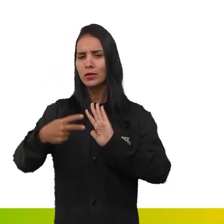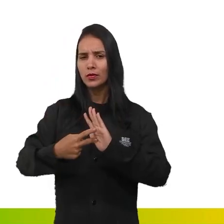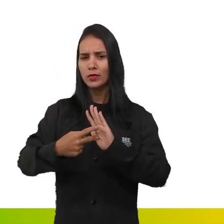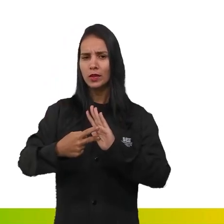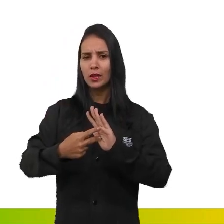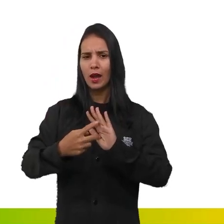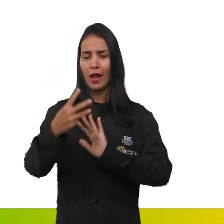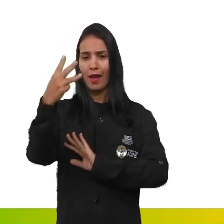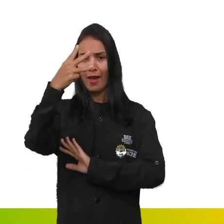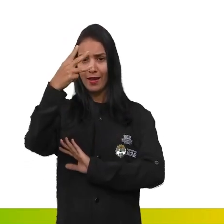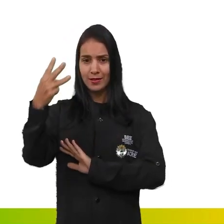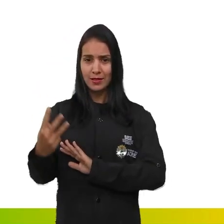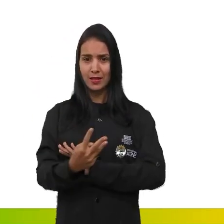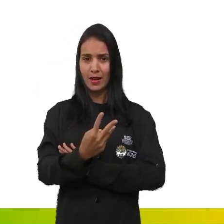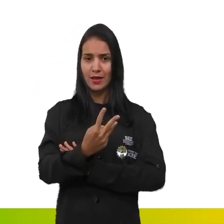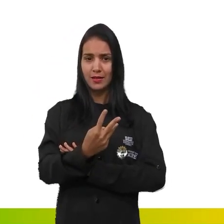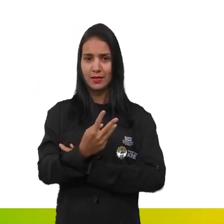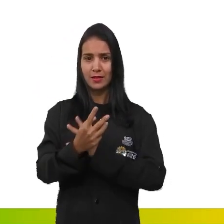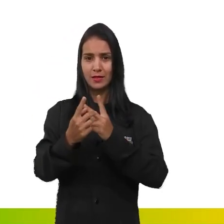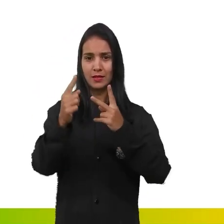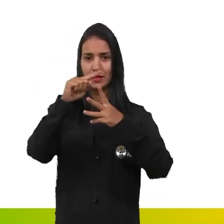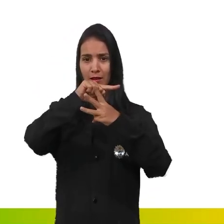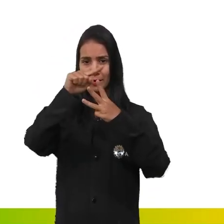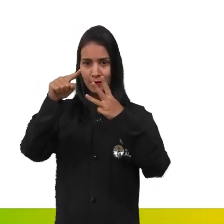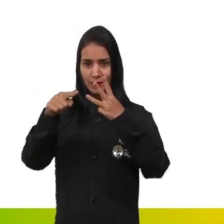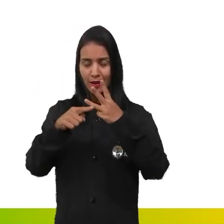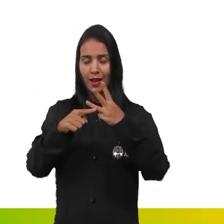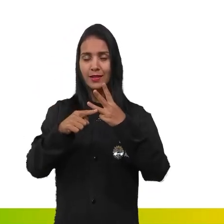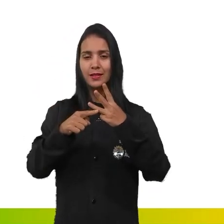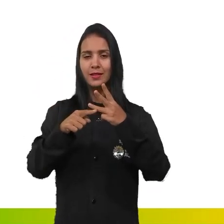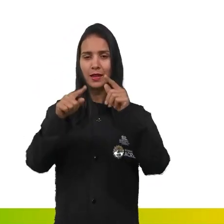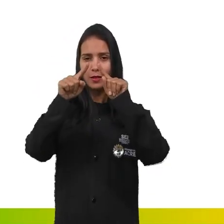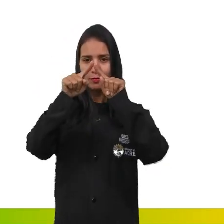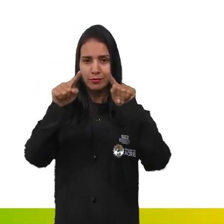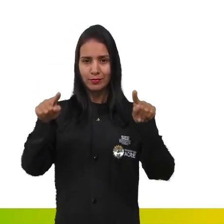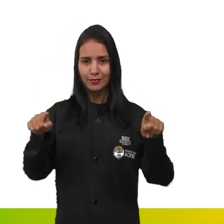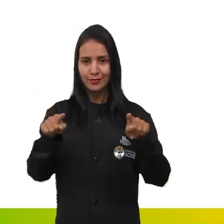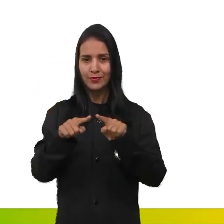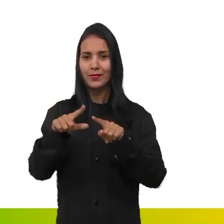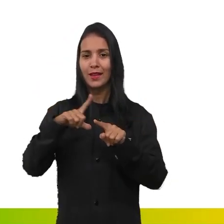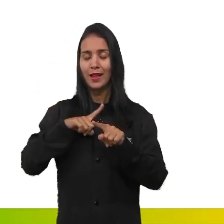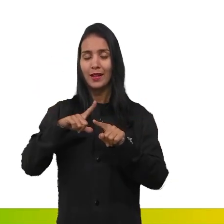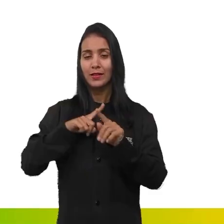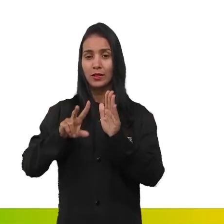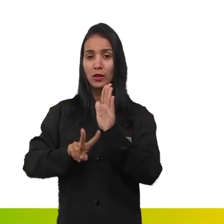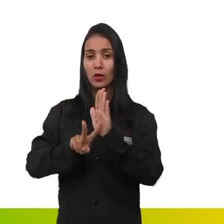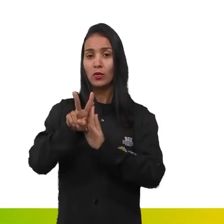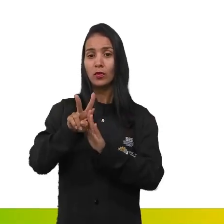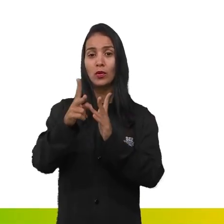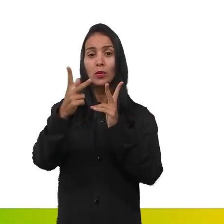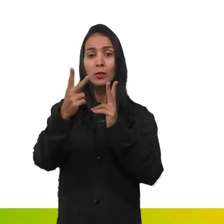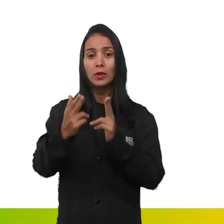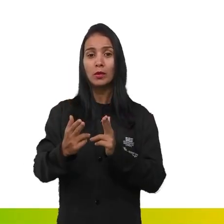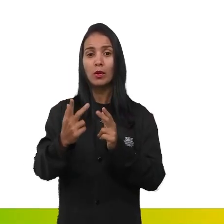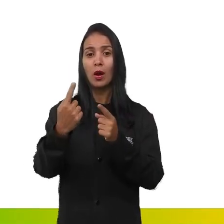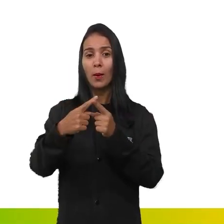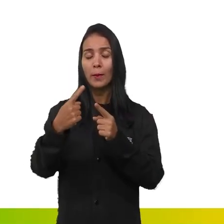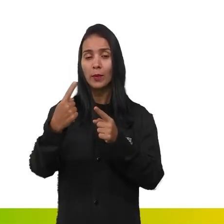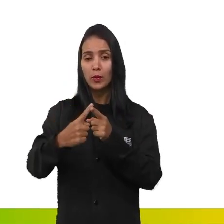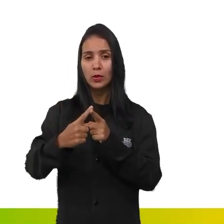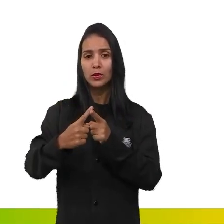3 pirâmides aqui, elas têm o mesmo volume. Em outras palavras, o volume desse prisma